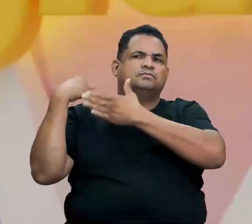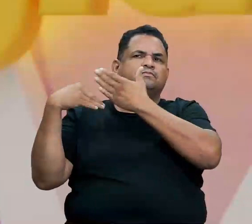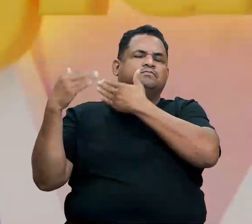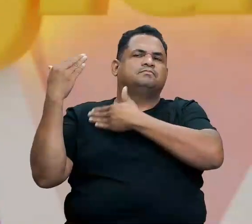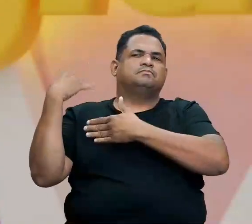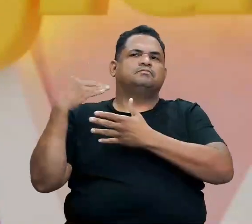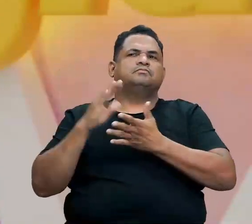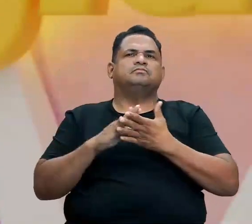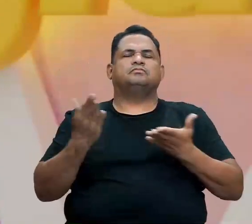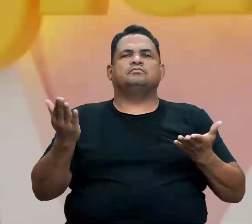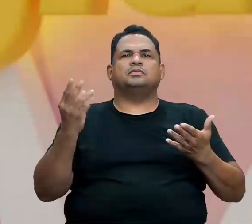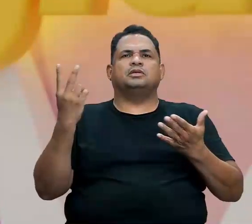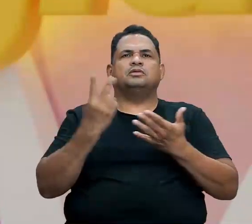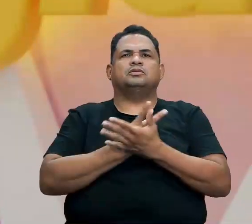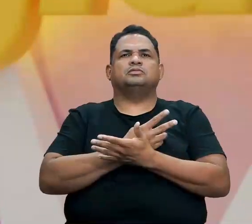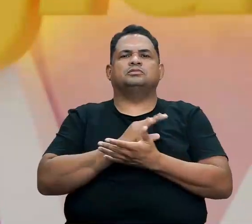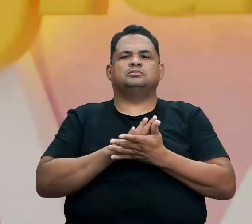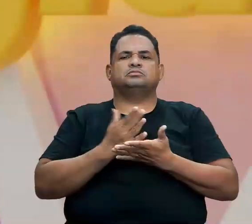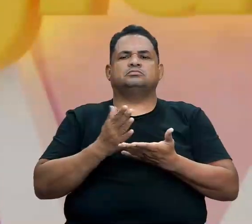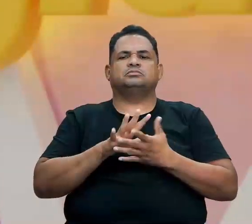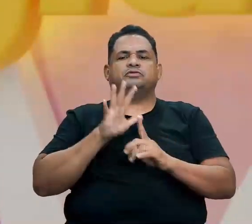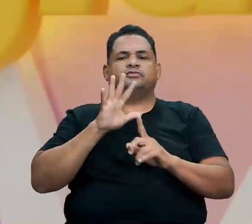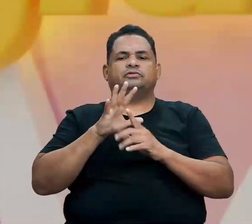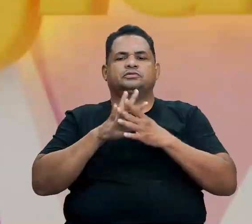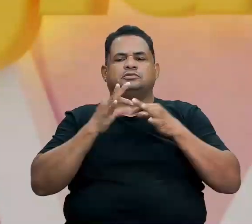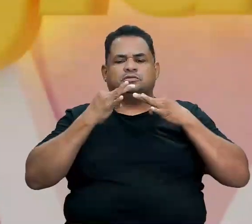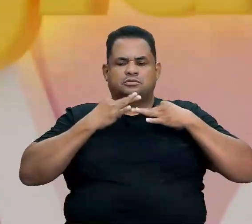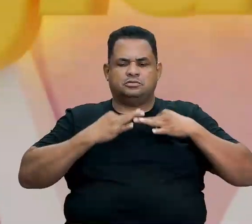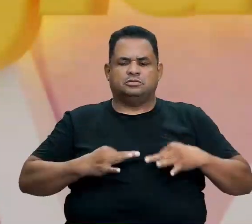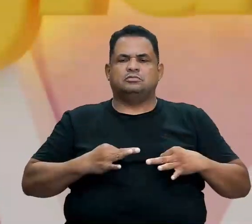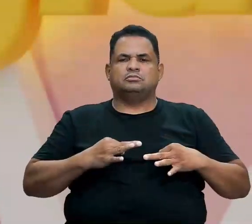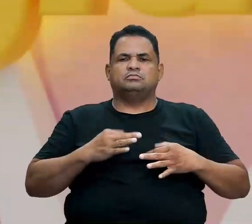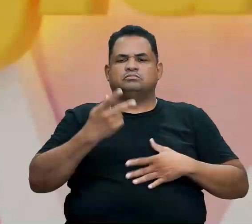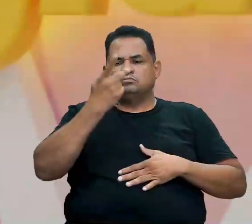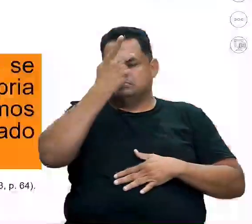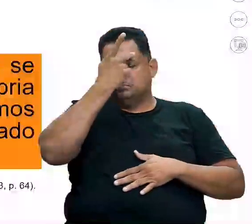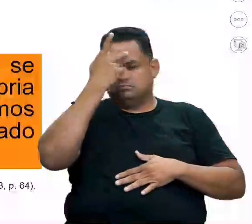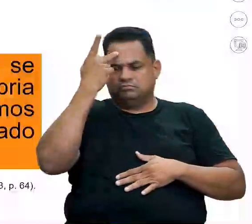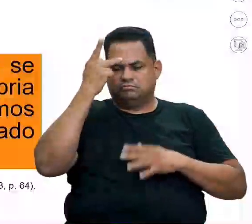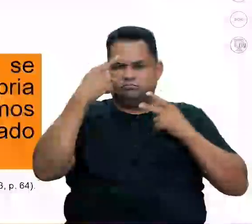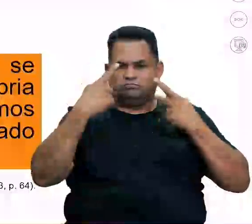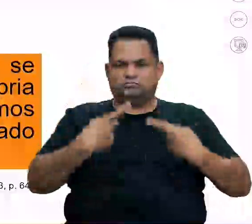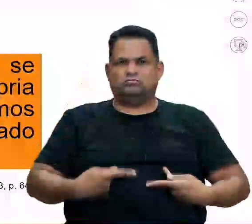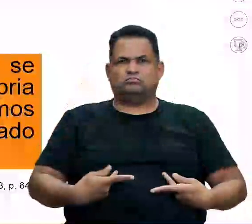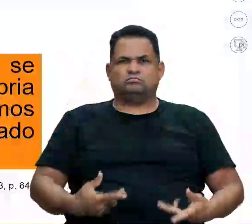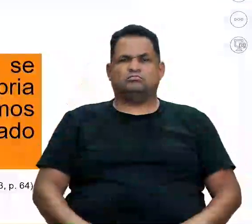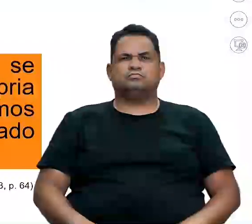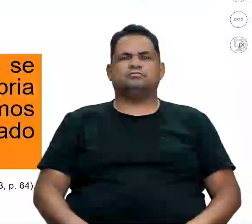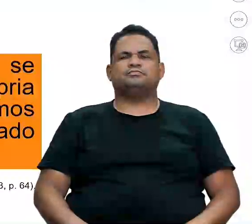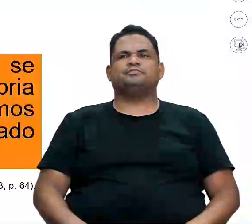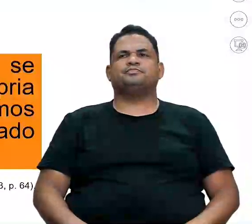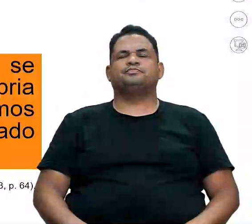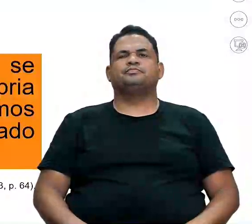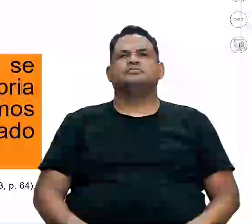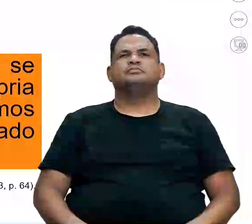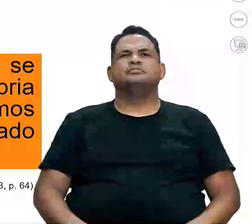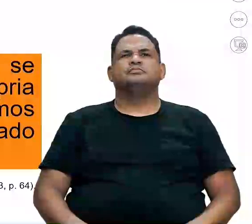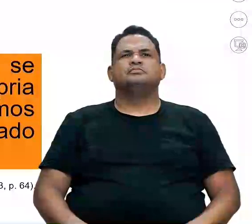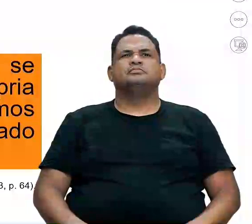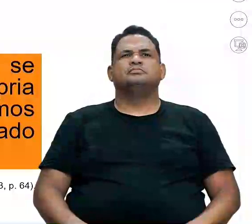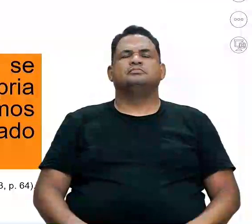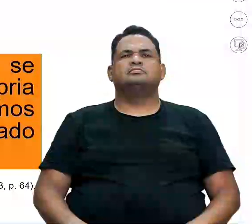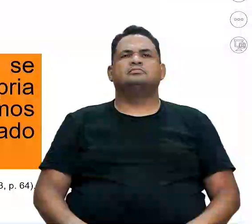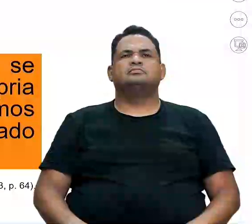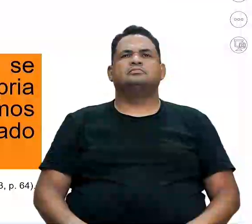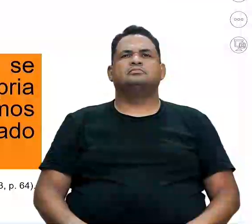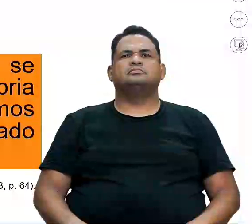que ferem a dignidade de toda pessoa humana, tá? Então vamos ao quadro, continuando com essa discussão, né? Então vamos lá, a gente está